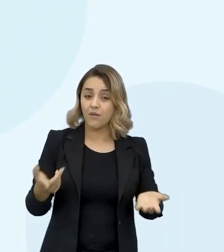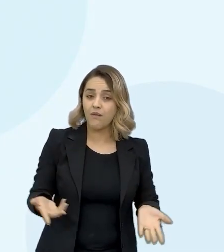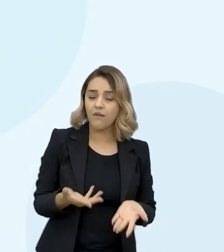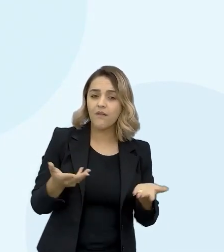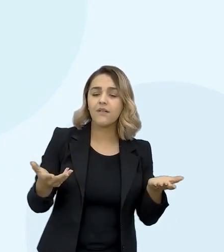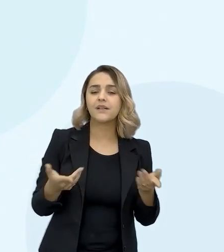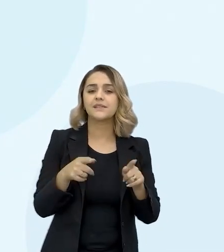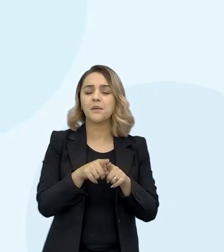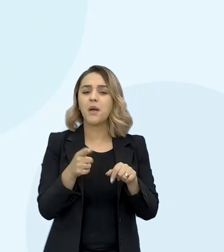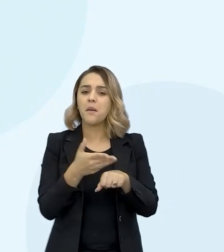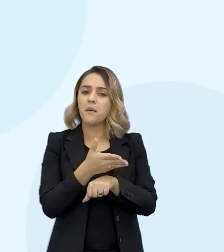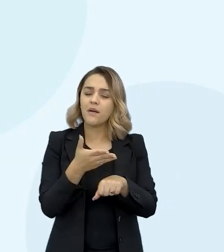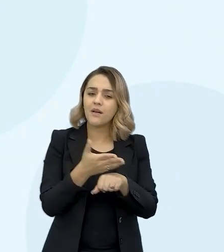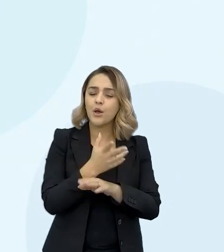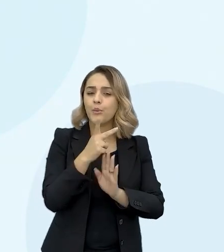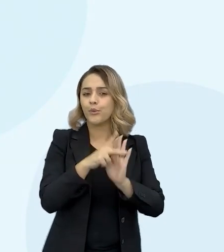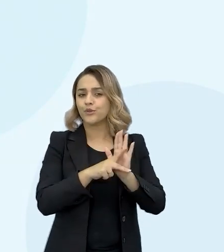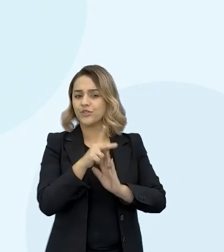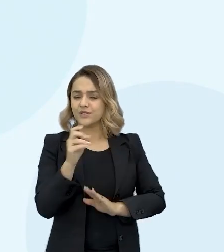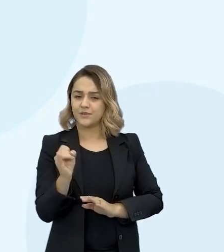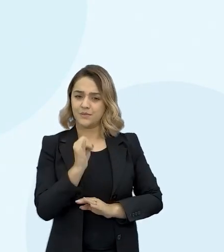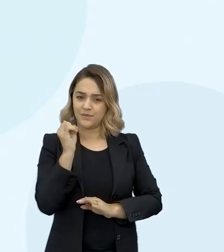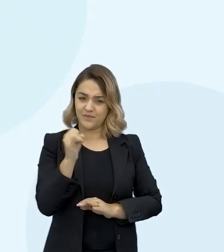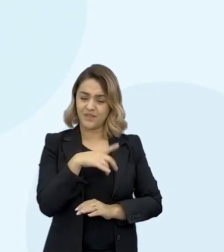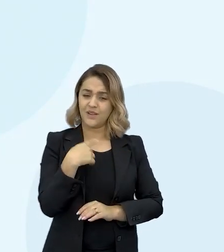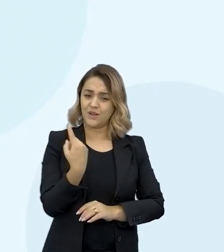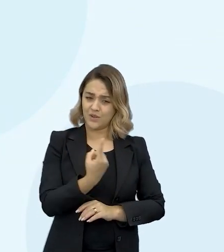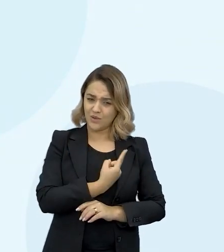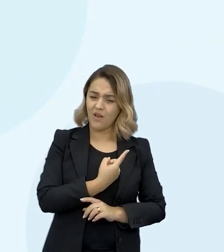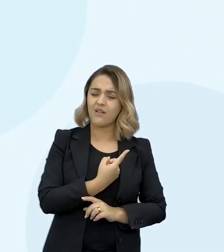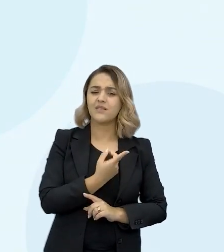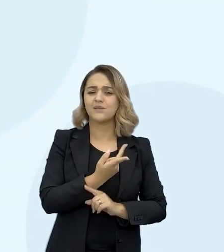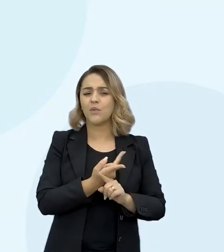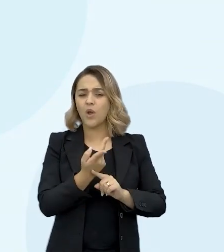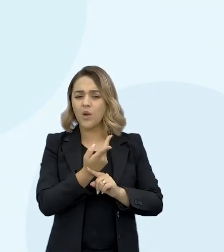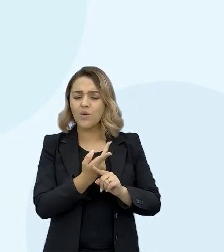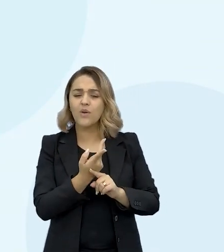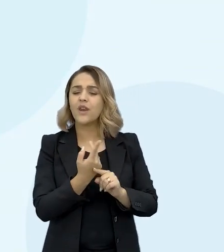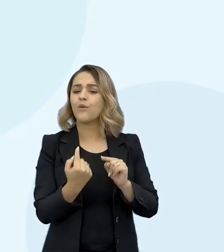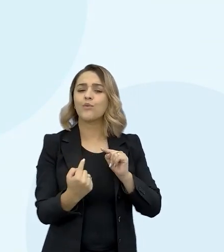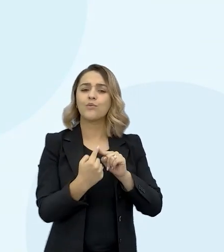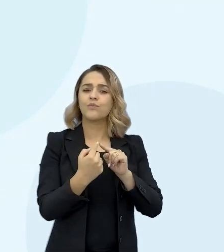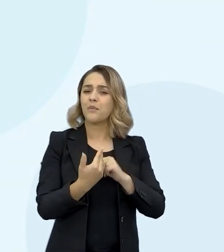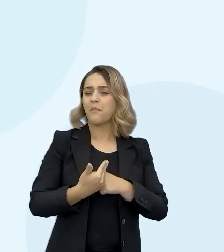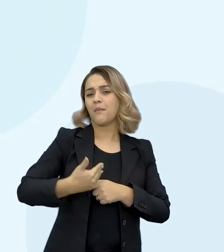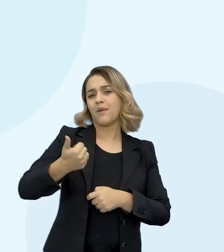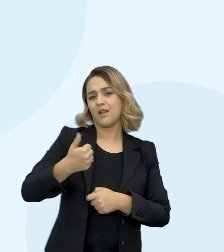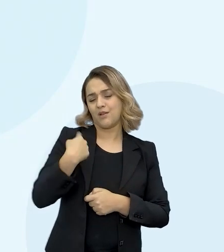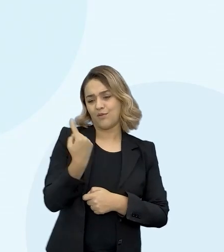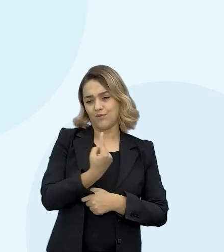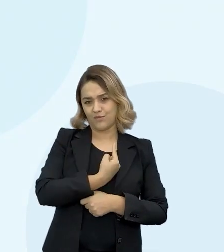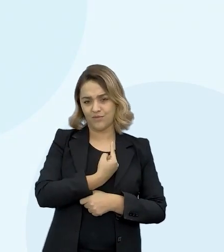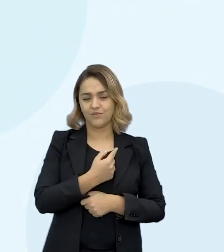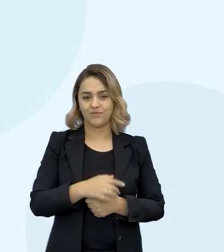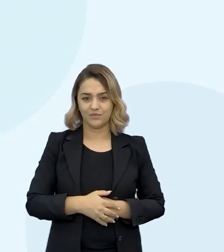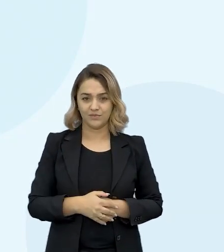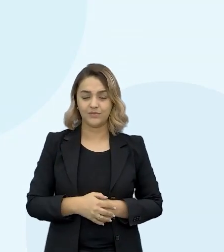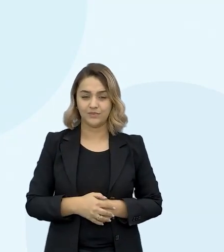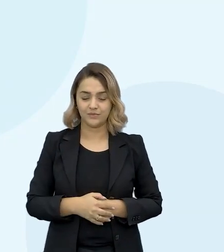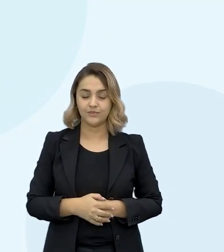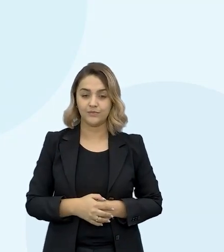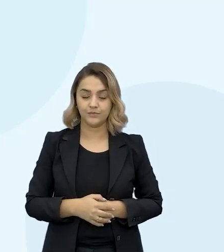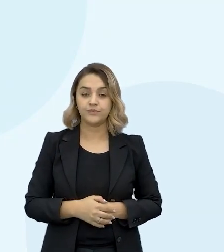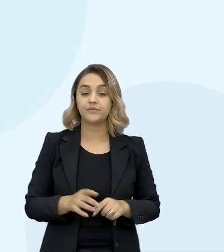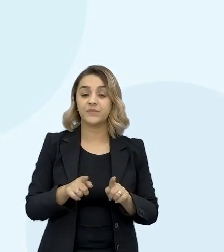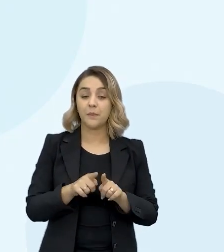engajamento em projetos mais significativos, porque a gente sempre tenta procurar um que faz mais significado, tenha mais significado para o